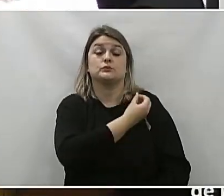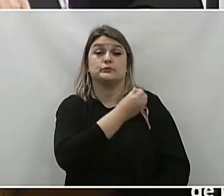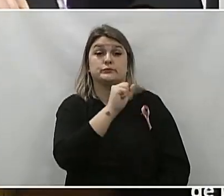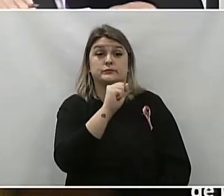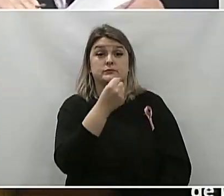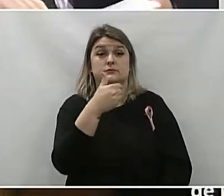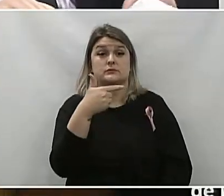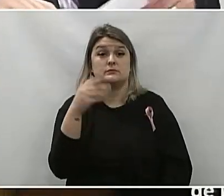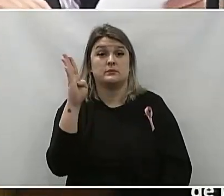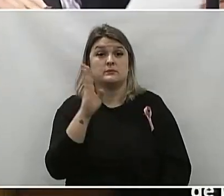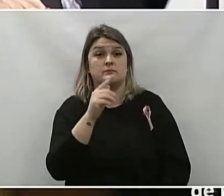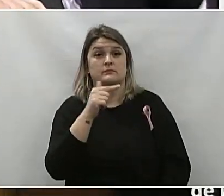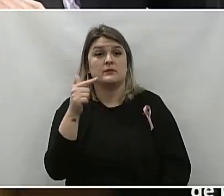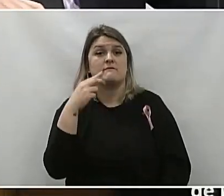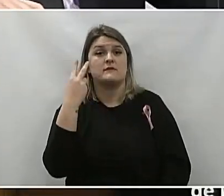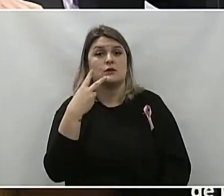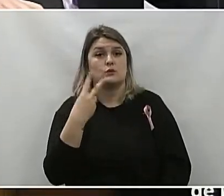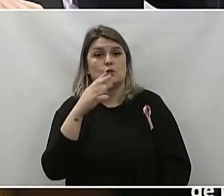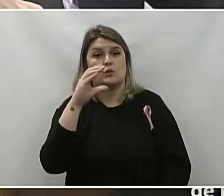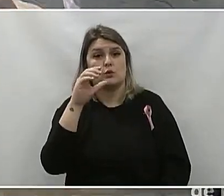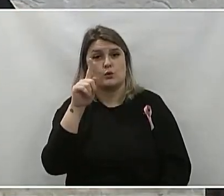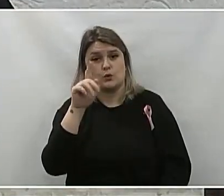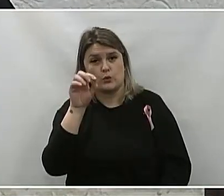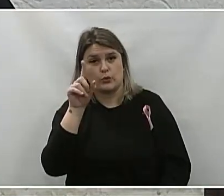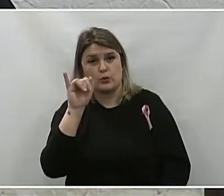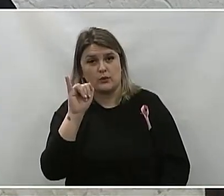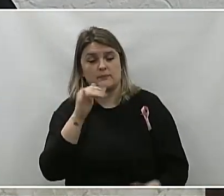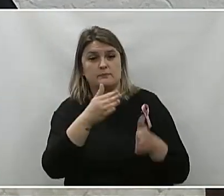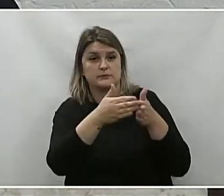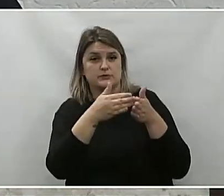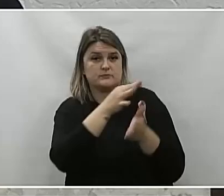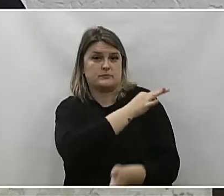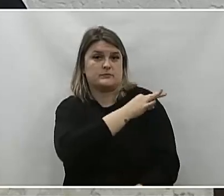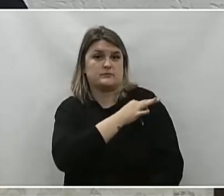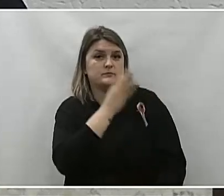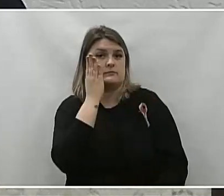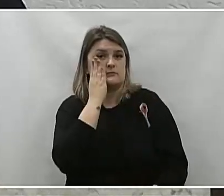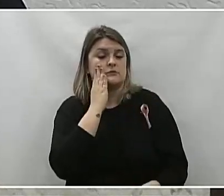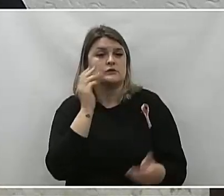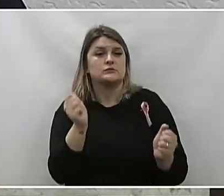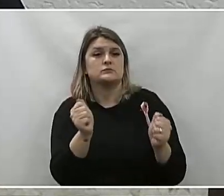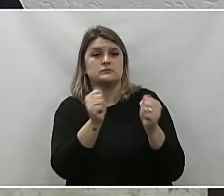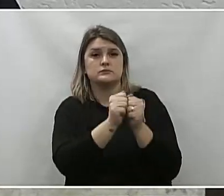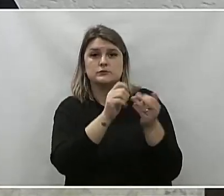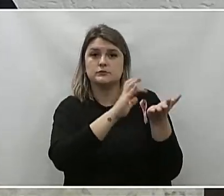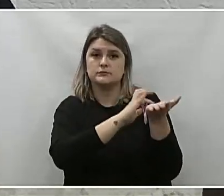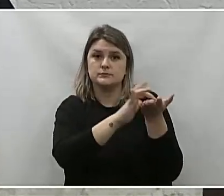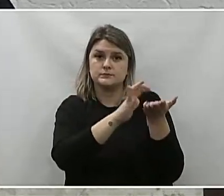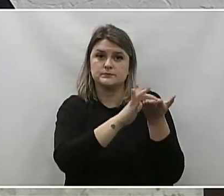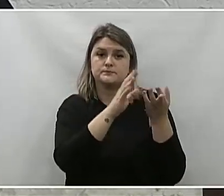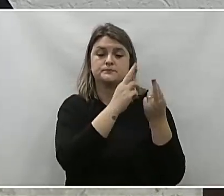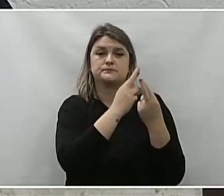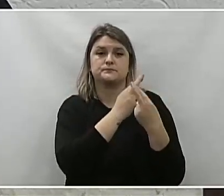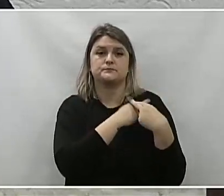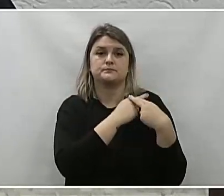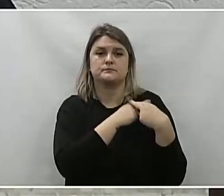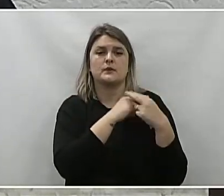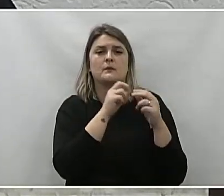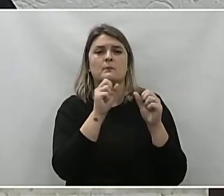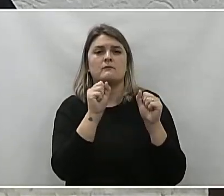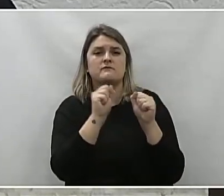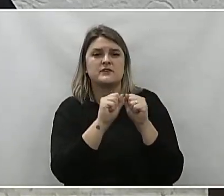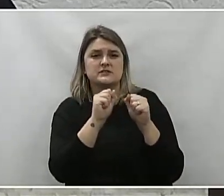82 de 2022 do vereador Denilson de Godoy ao Prefeito Municipal que juntamente com a secretarias competentes